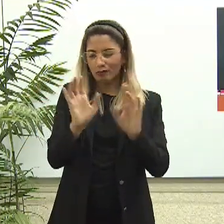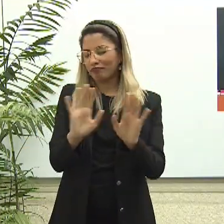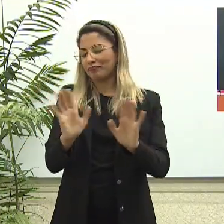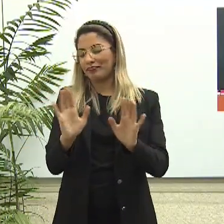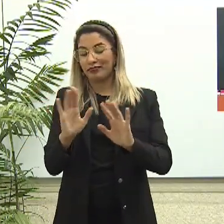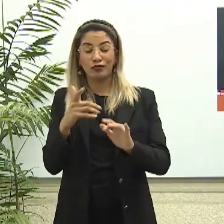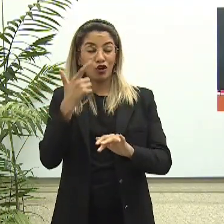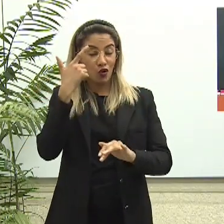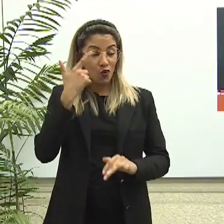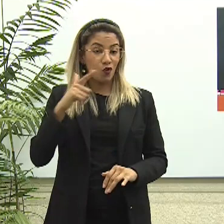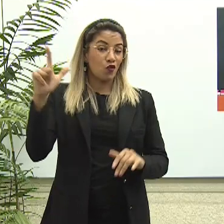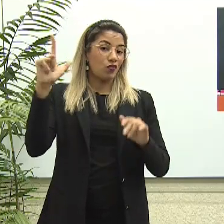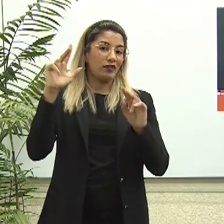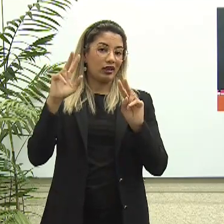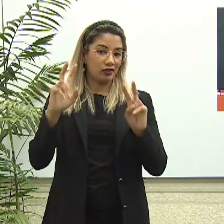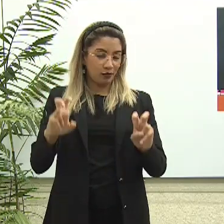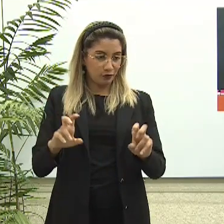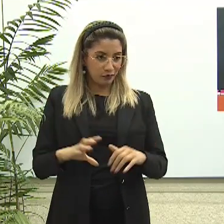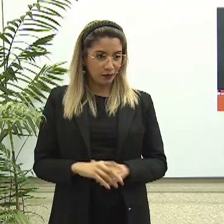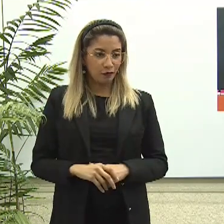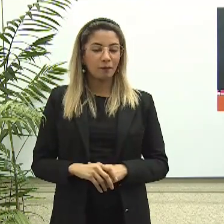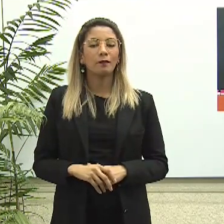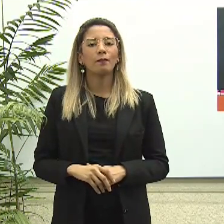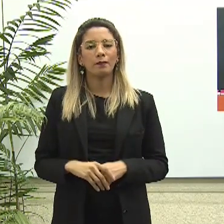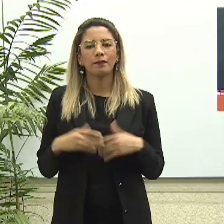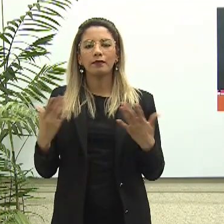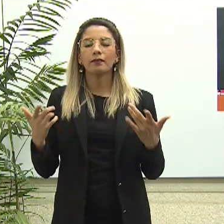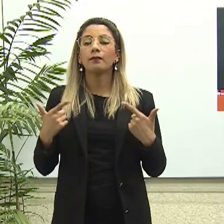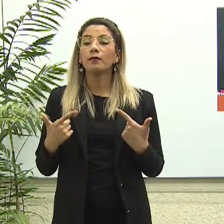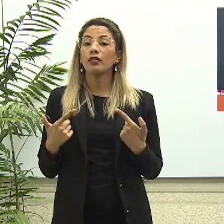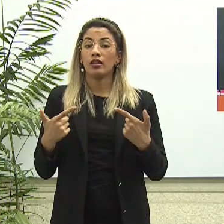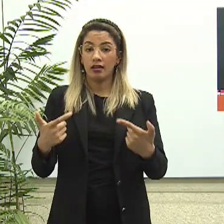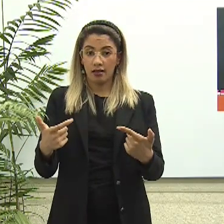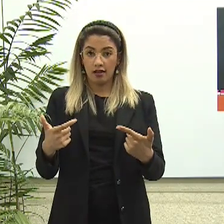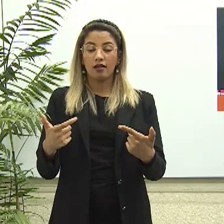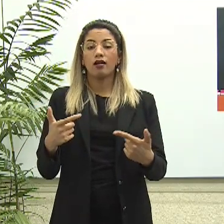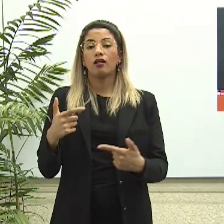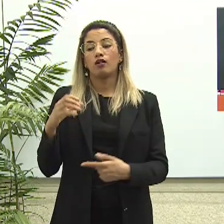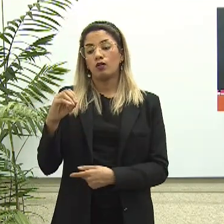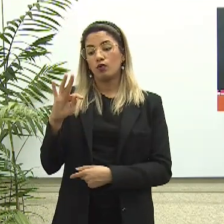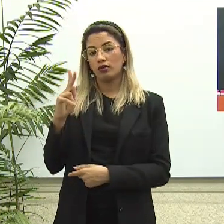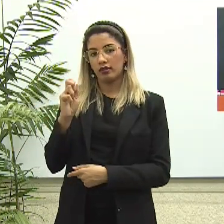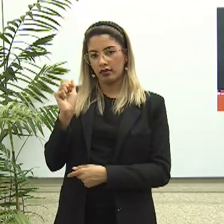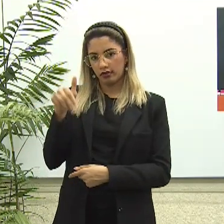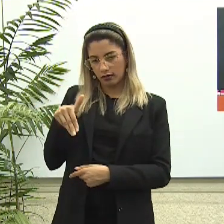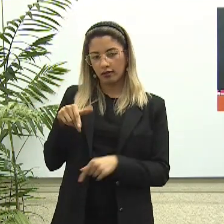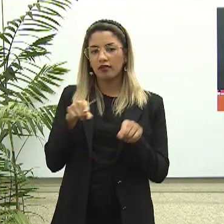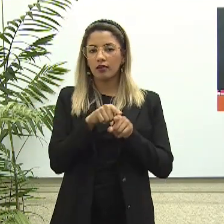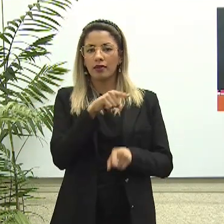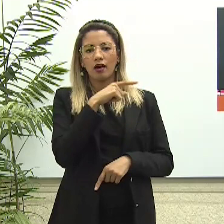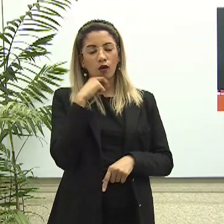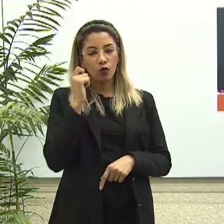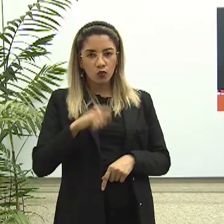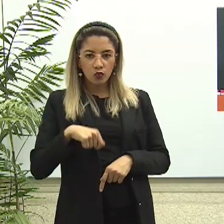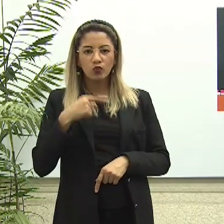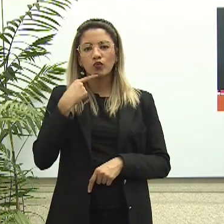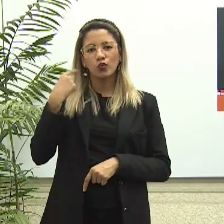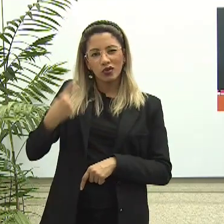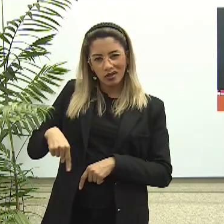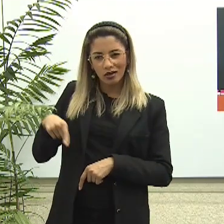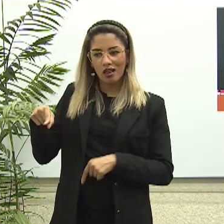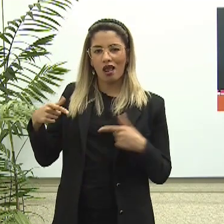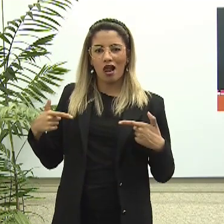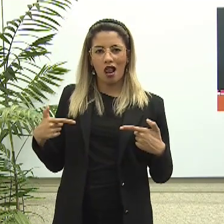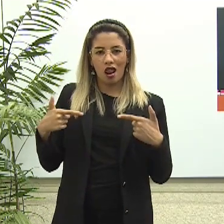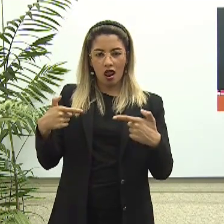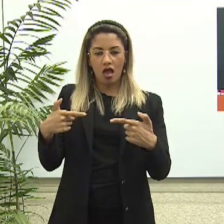eh eh des então desde a guerra da da da da da utan contra a Rússia na Ucrânia mas até o fato de que